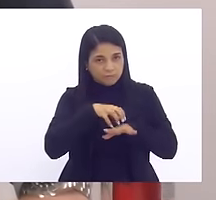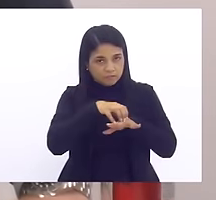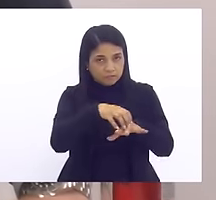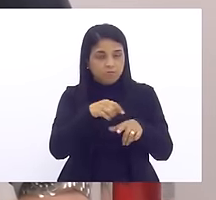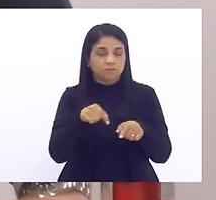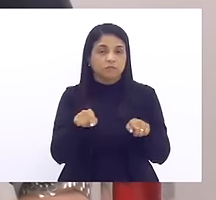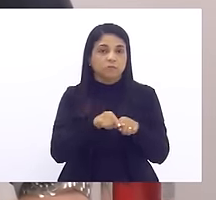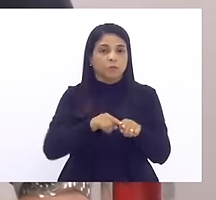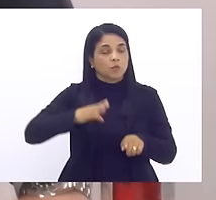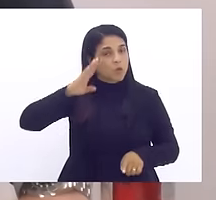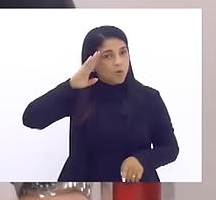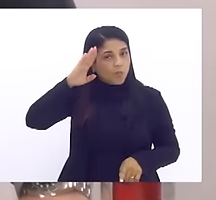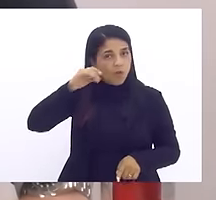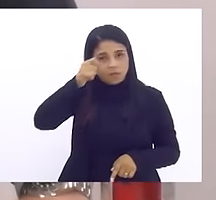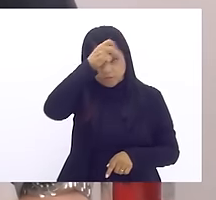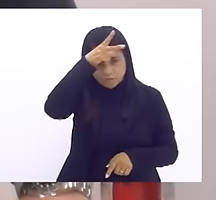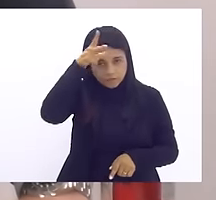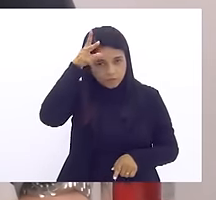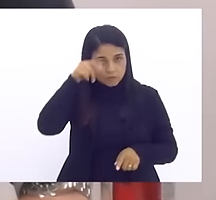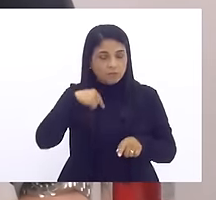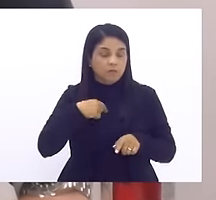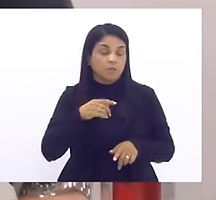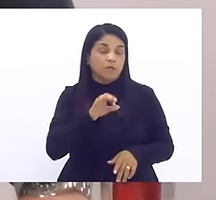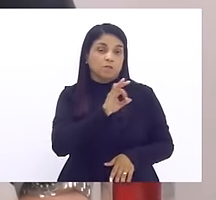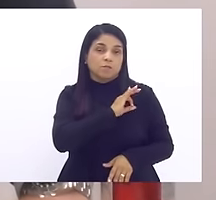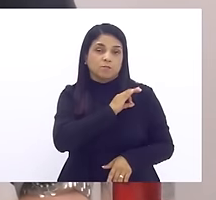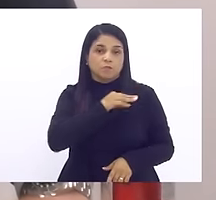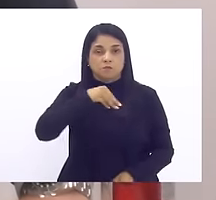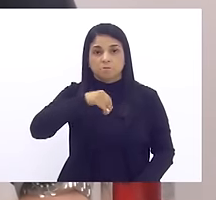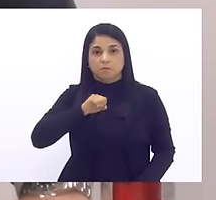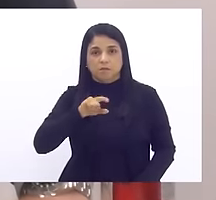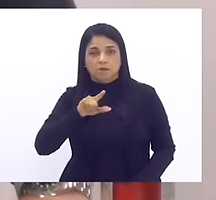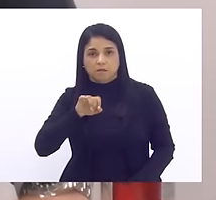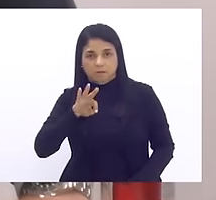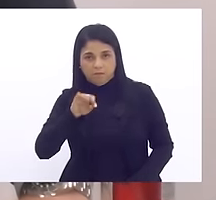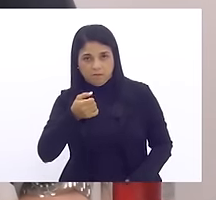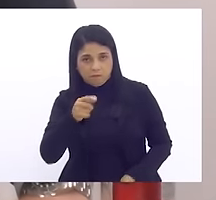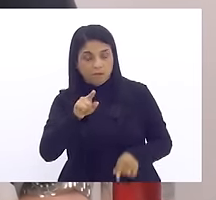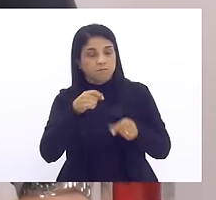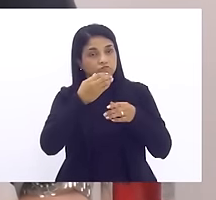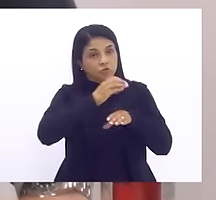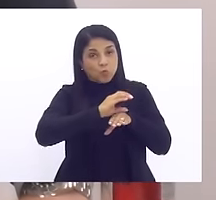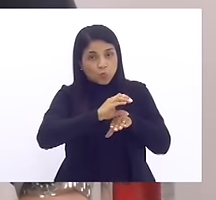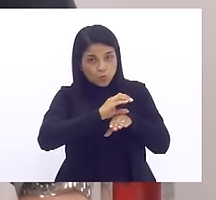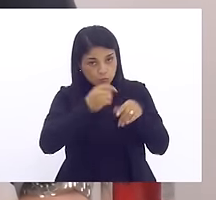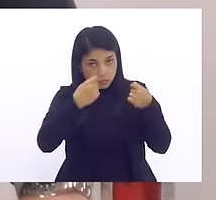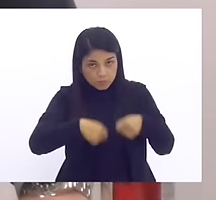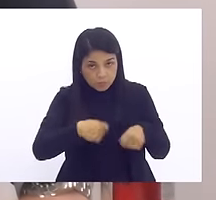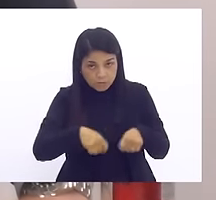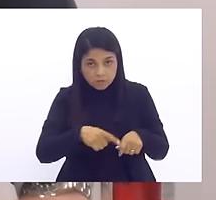municipal dos Municípios ou da Polícia Militar também precisam serem cursados